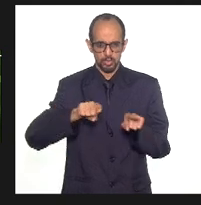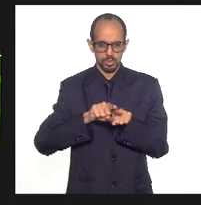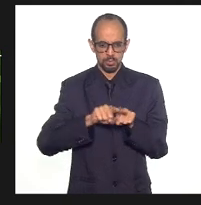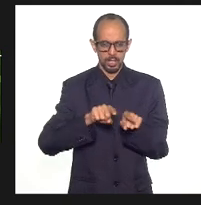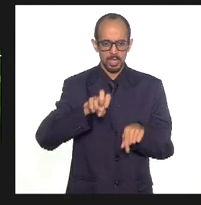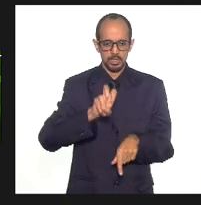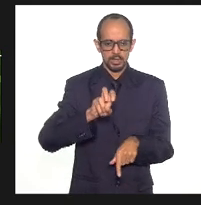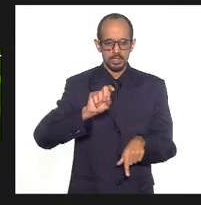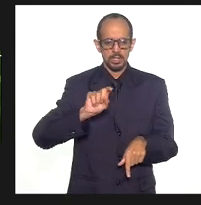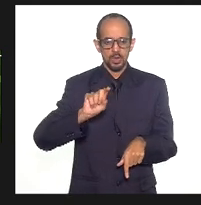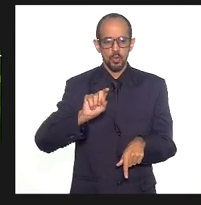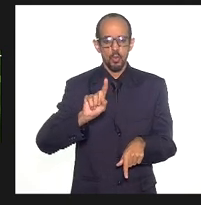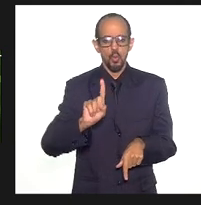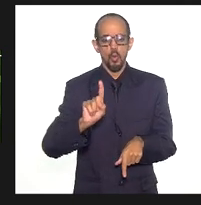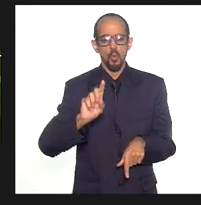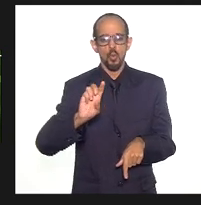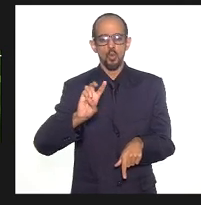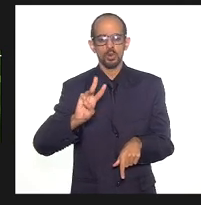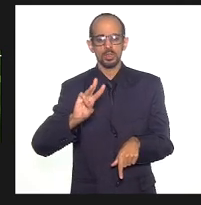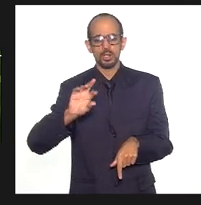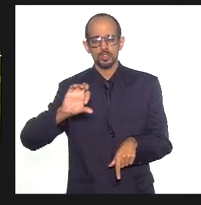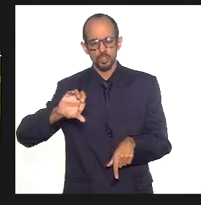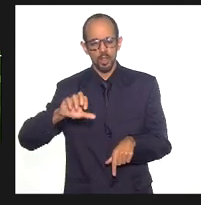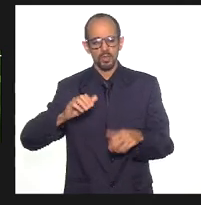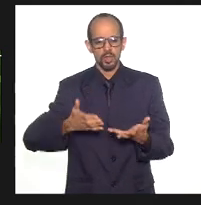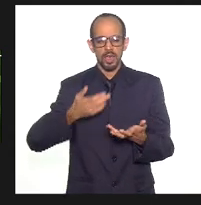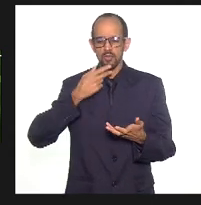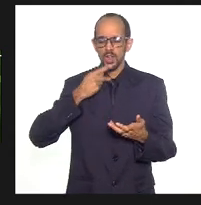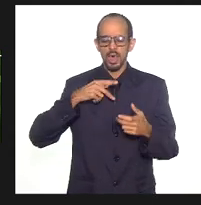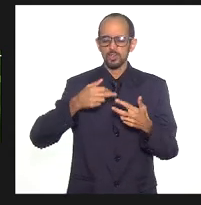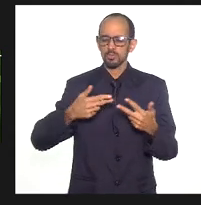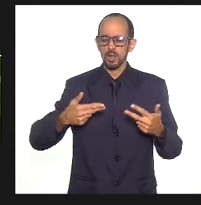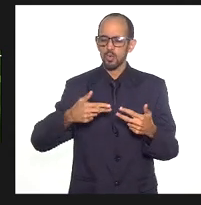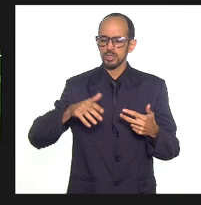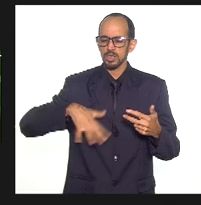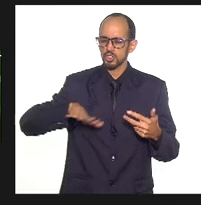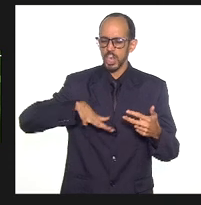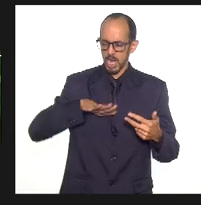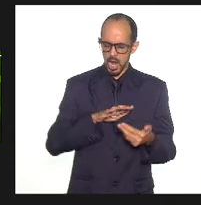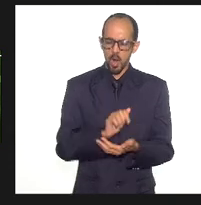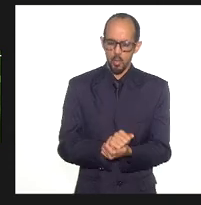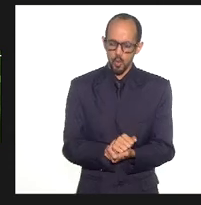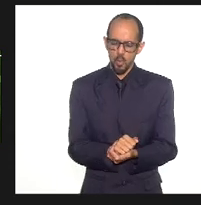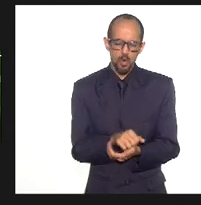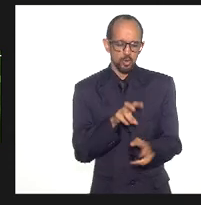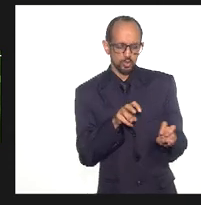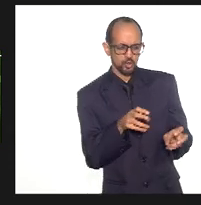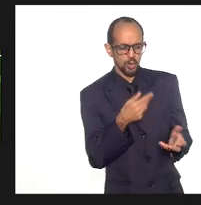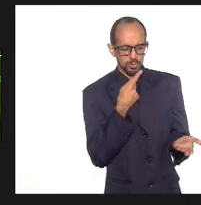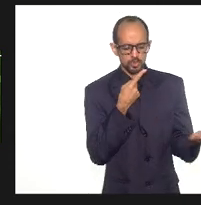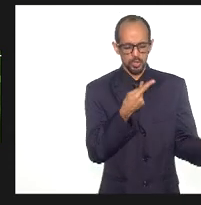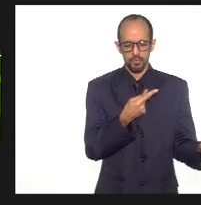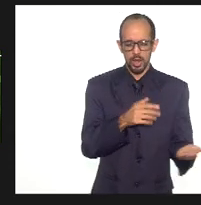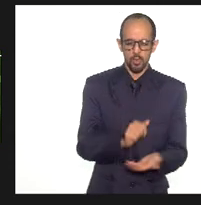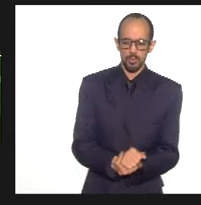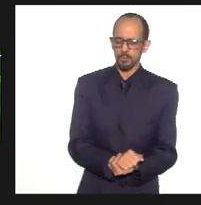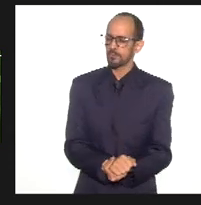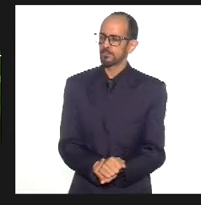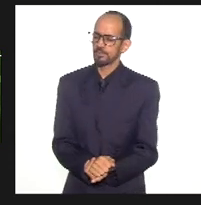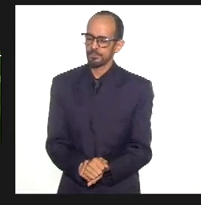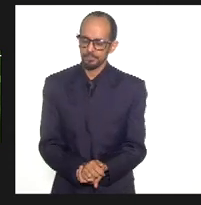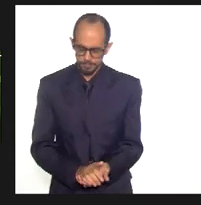eu gostaria só de uma questão genérica, né, em relação ao que o senhor acabou de